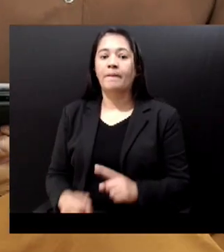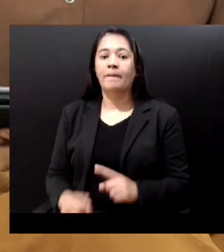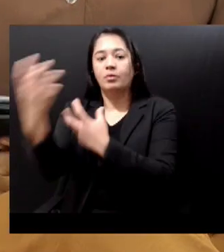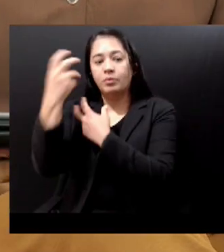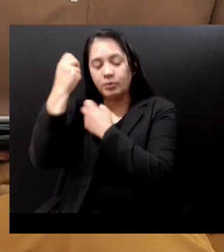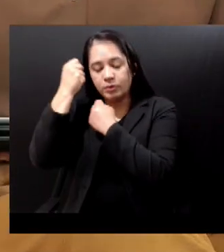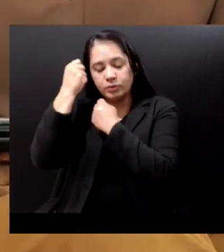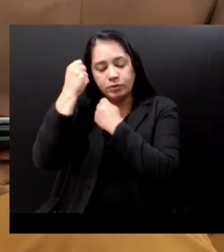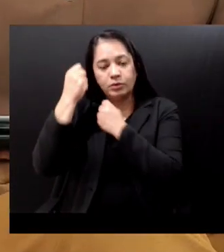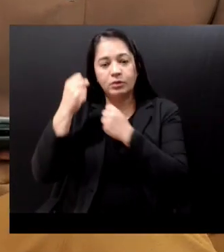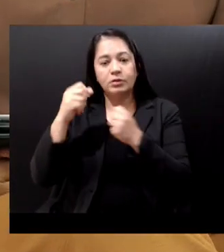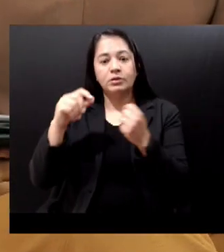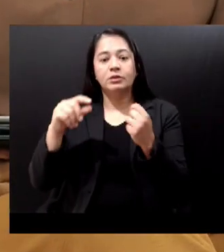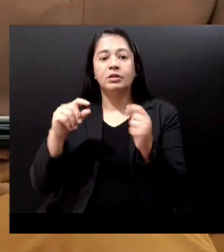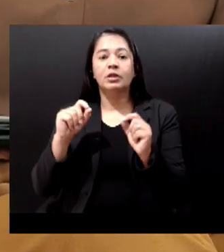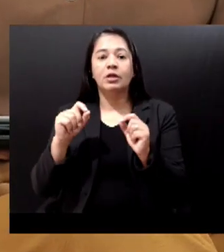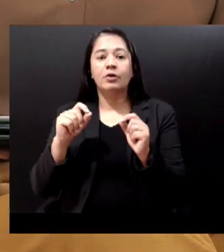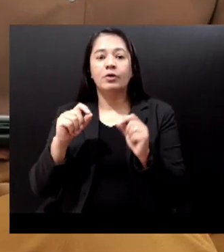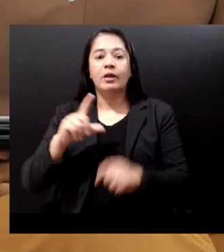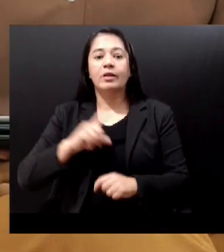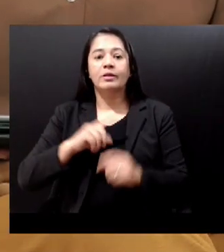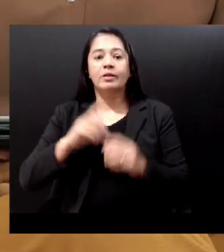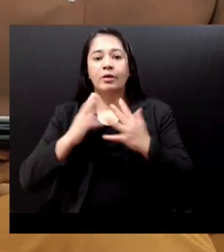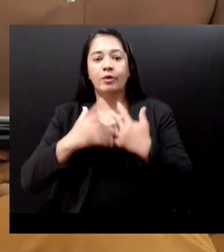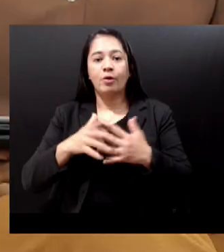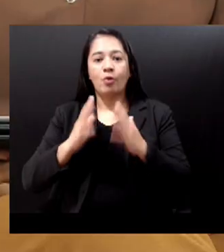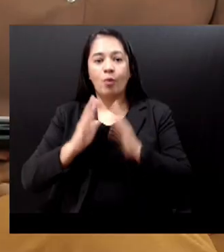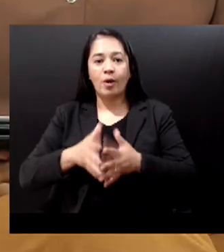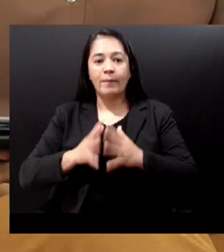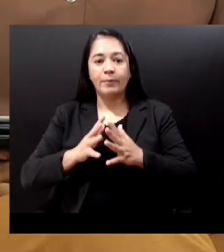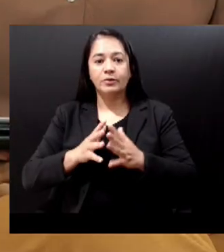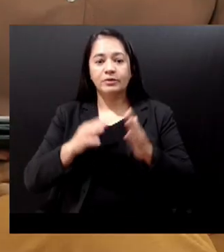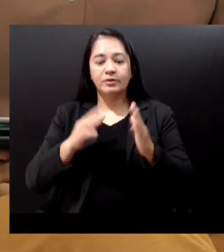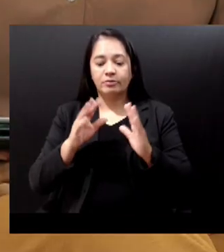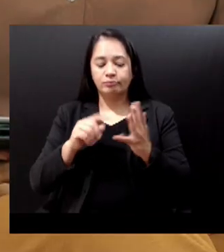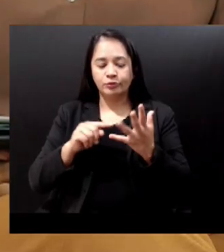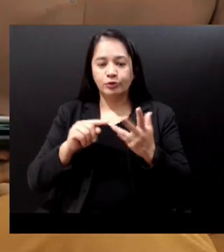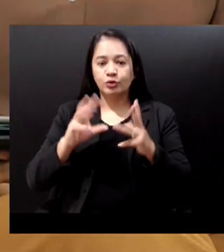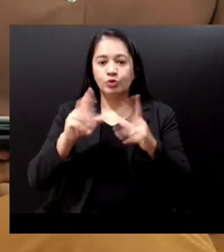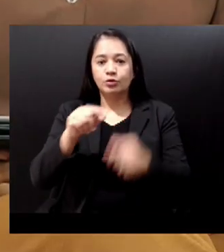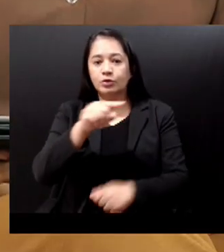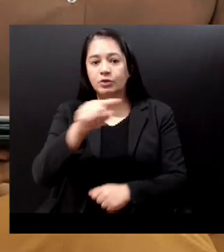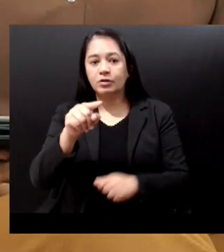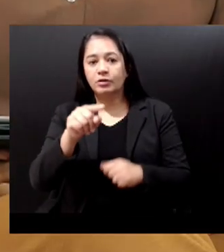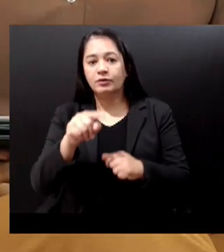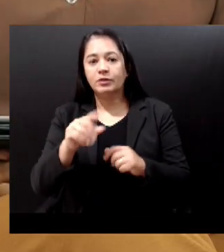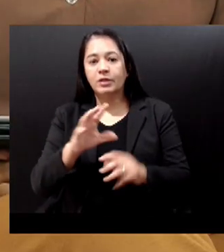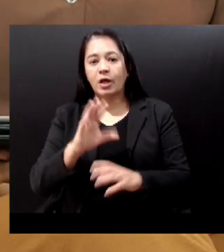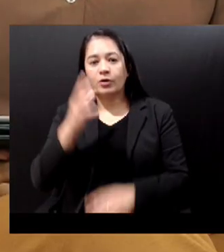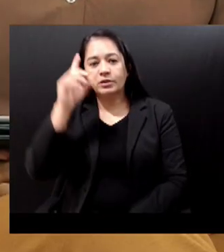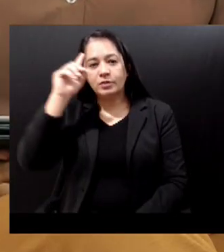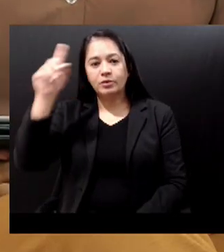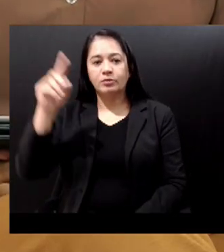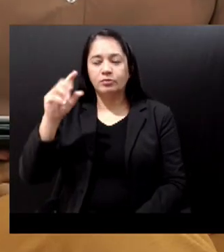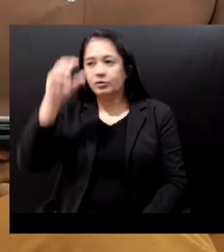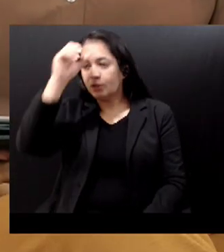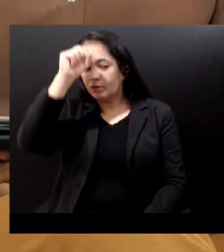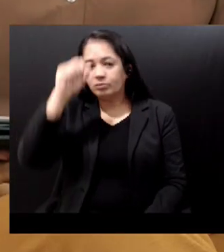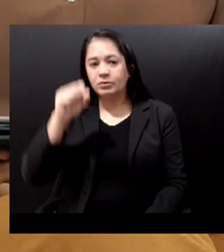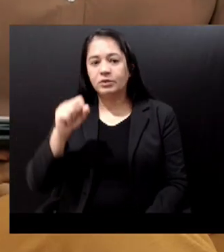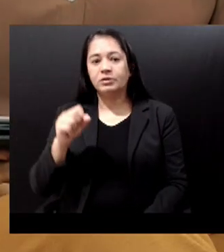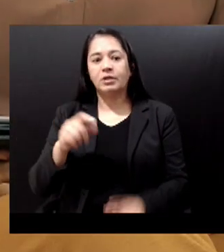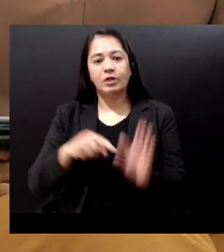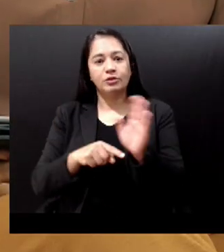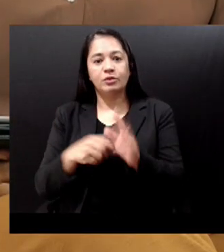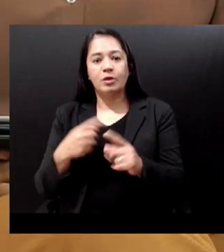e, de alguma forma, fixar tudo aquilo que te aconteceu no dia, aprendizado. Sem ele, muita coisa não vai